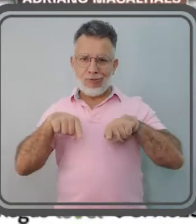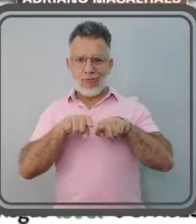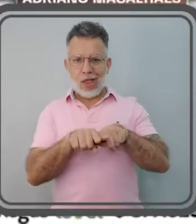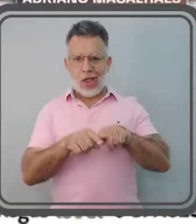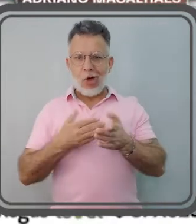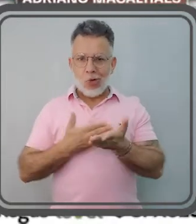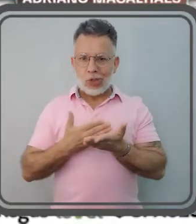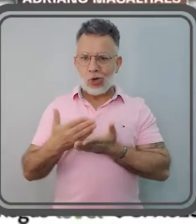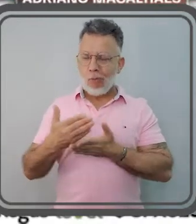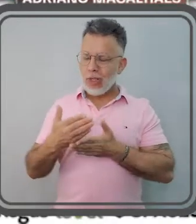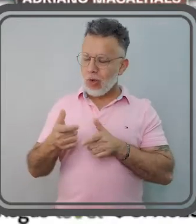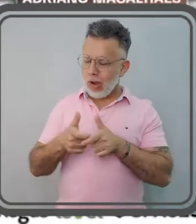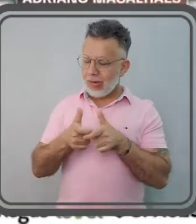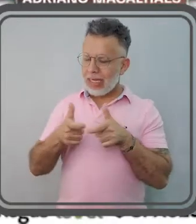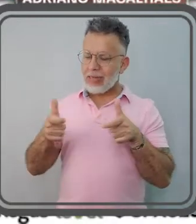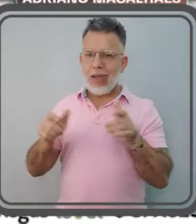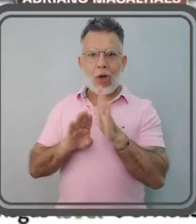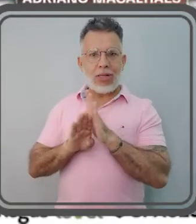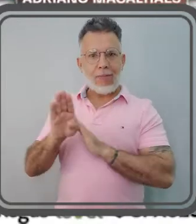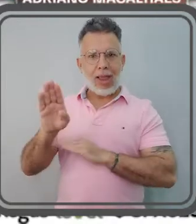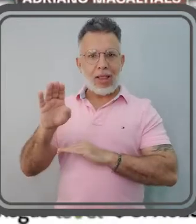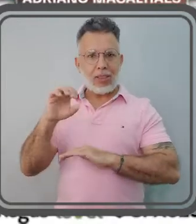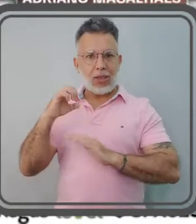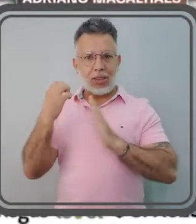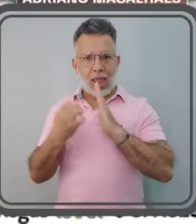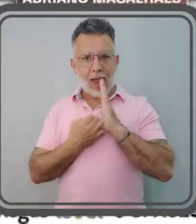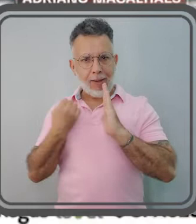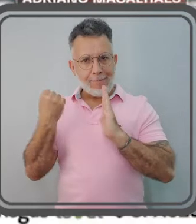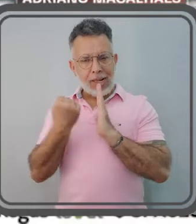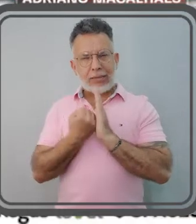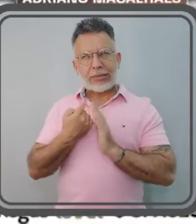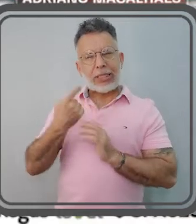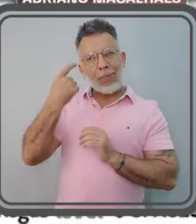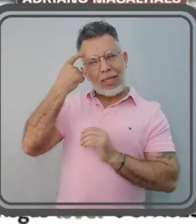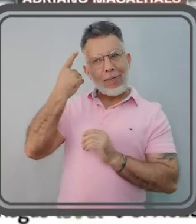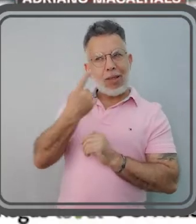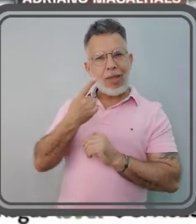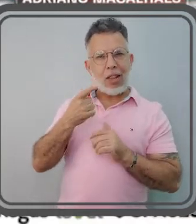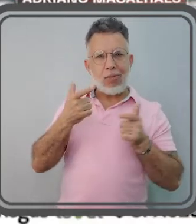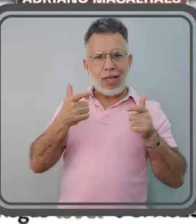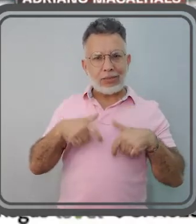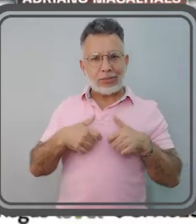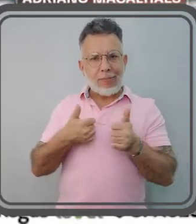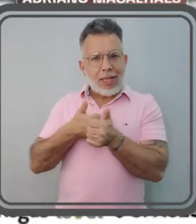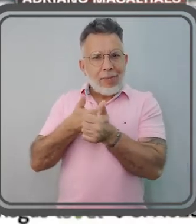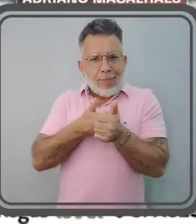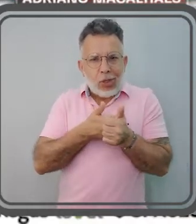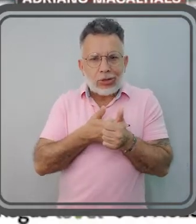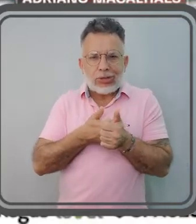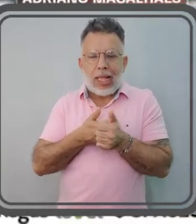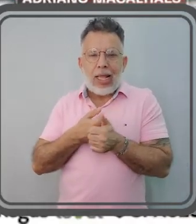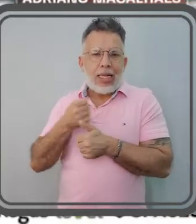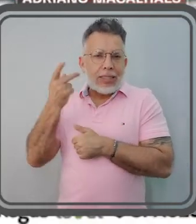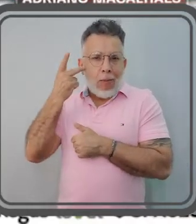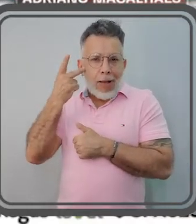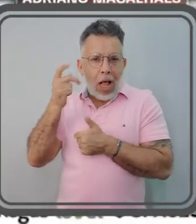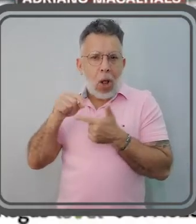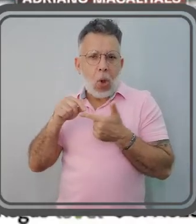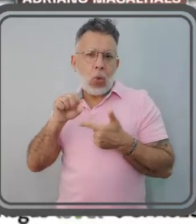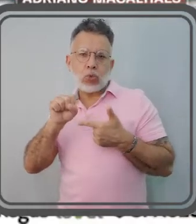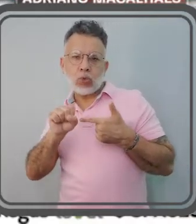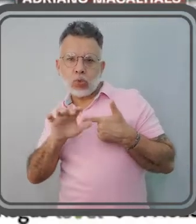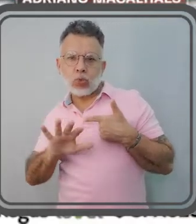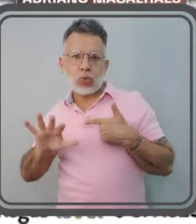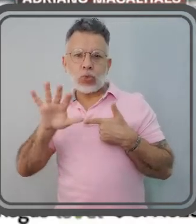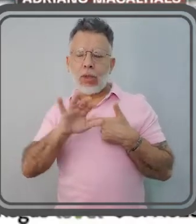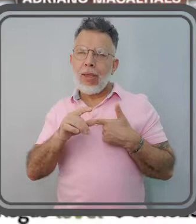mais próximo, São Paulo, Sudeste, como já falei. Então, assim, por quê? E por que não expandir para o Brasil inteiro, como tem várias marcas que fazem isso? E, assim,